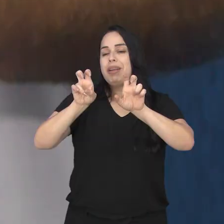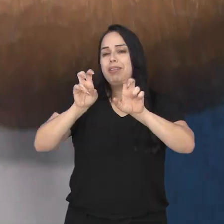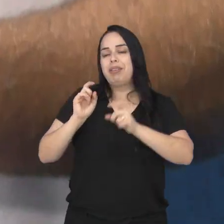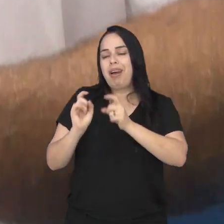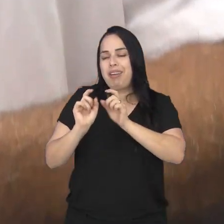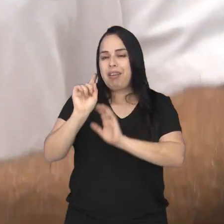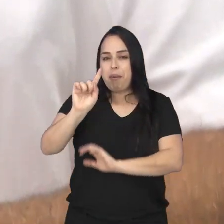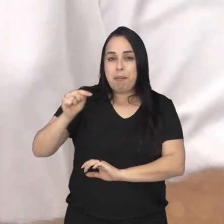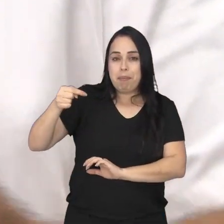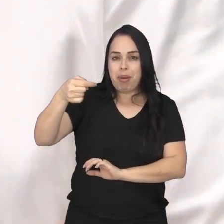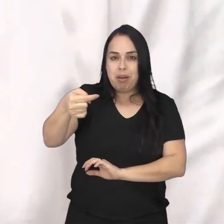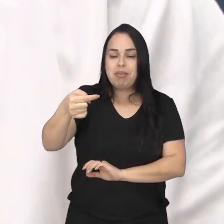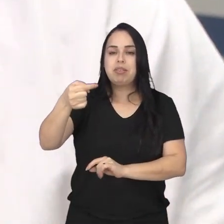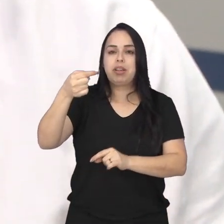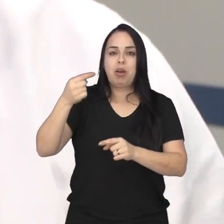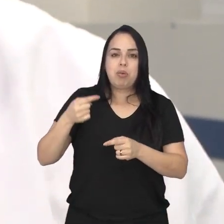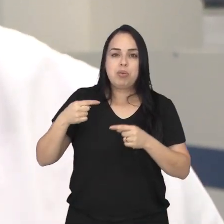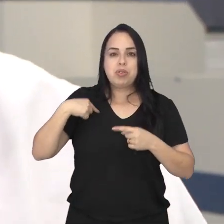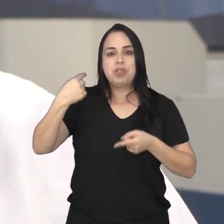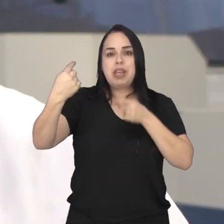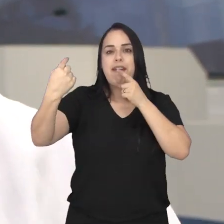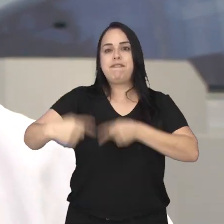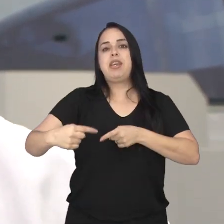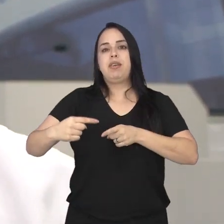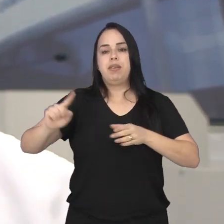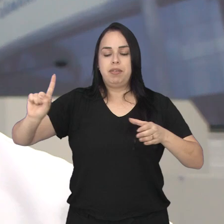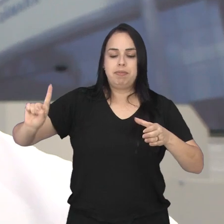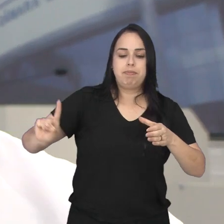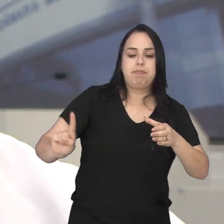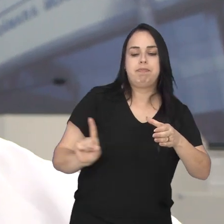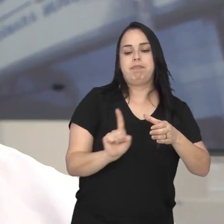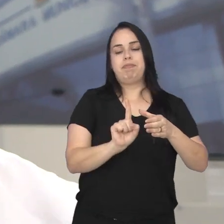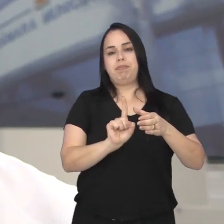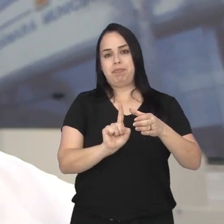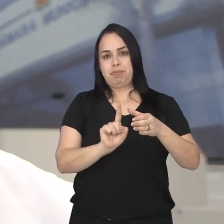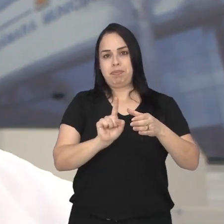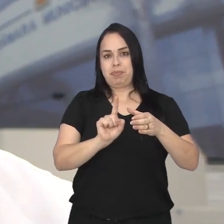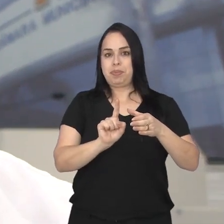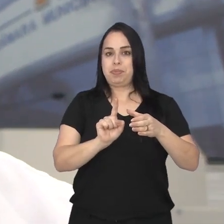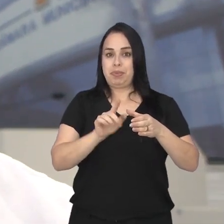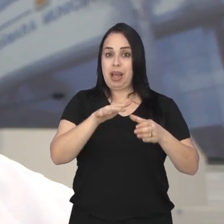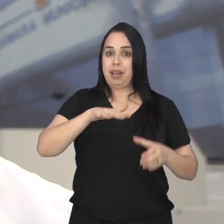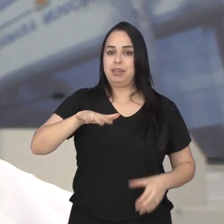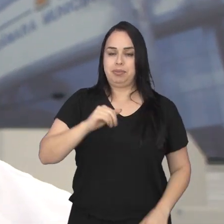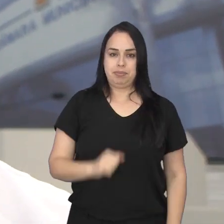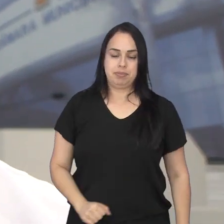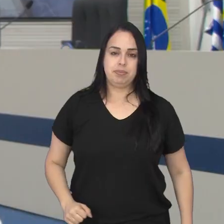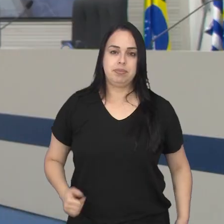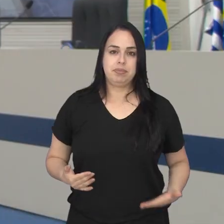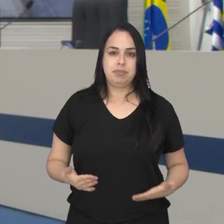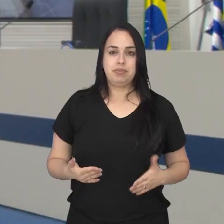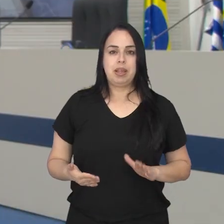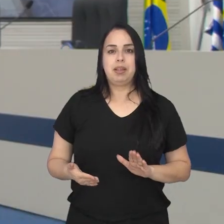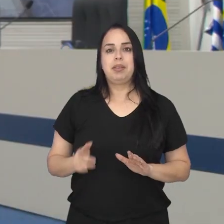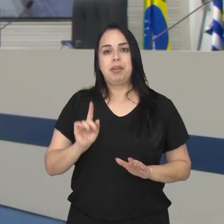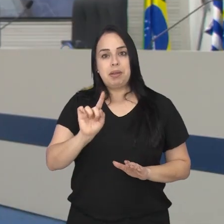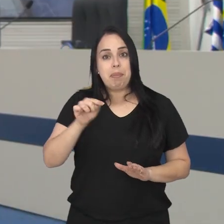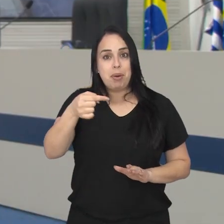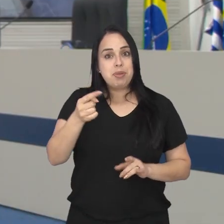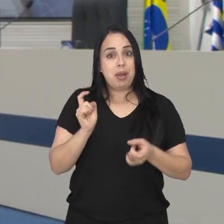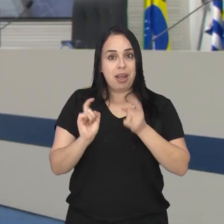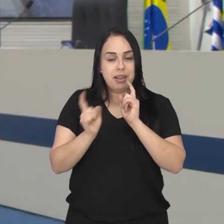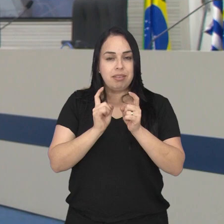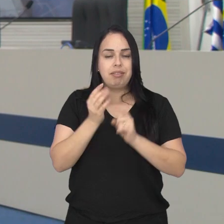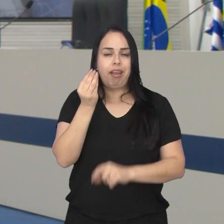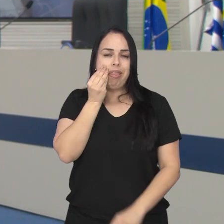encontro que vai tratar dos Desafios para garantir a inclusão da pessoa com autismo na cidade nós estamos aí para a